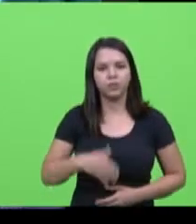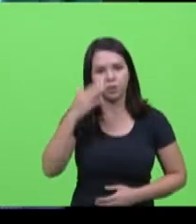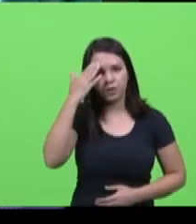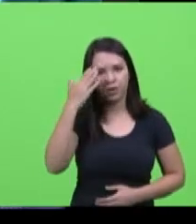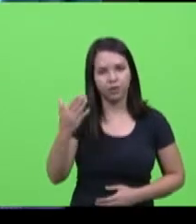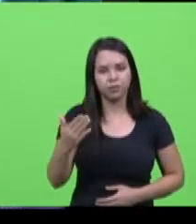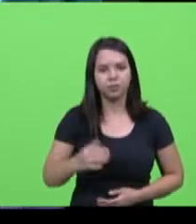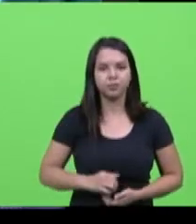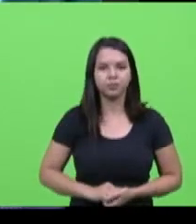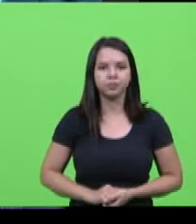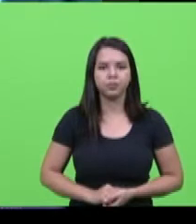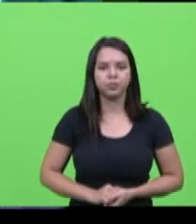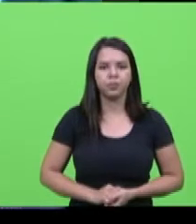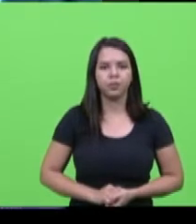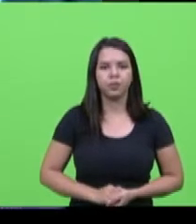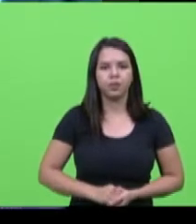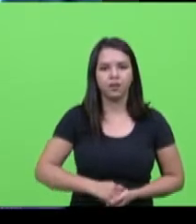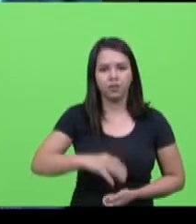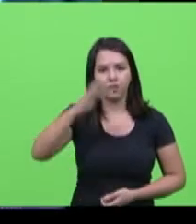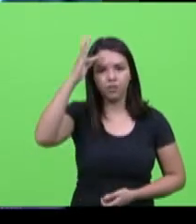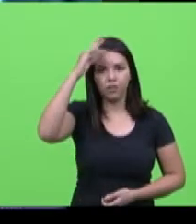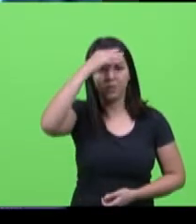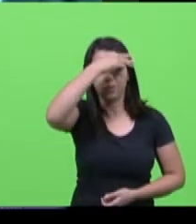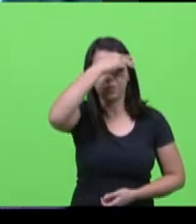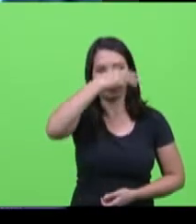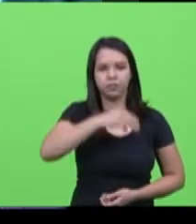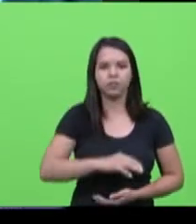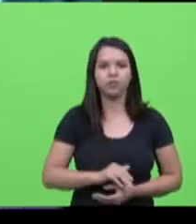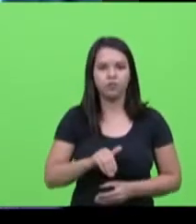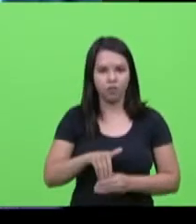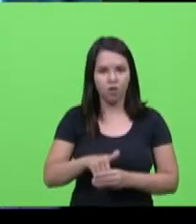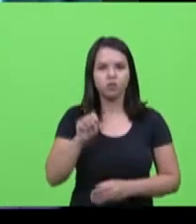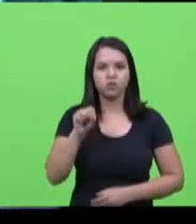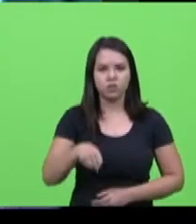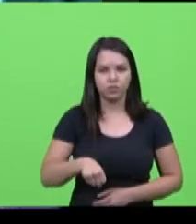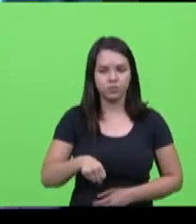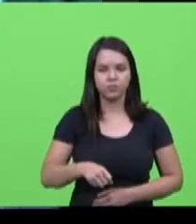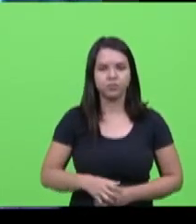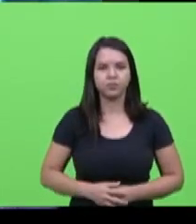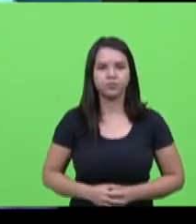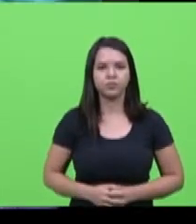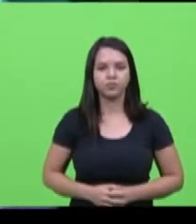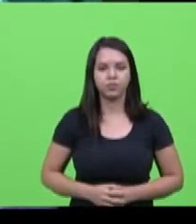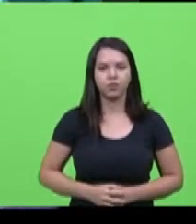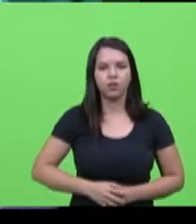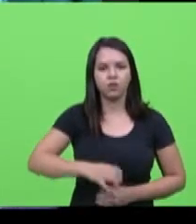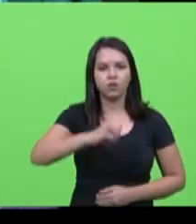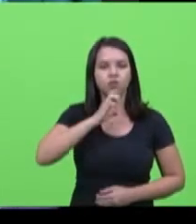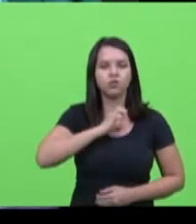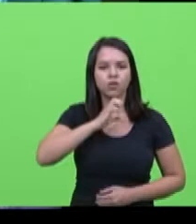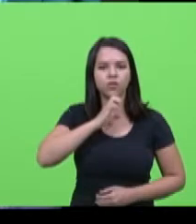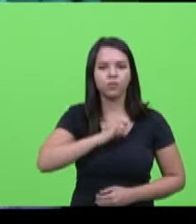Vicente. Deputado Fabiano Luz. Voto sim, senhor presidente. Sim, deputado Felipe Estevão.